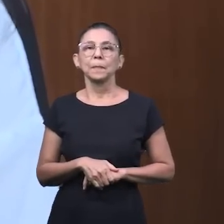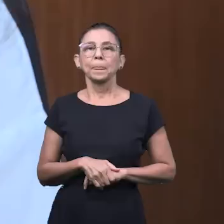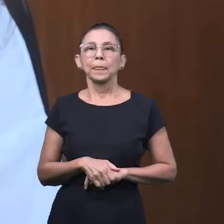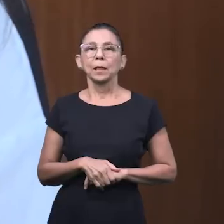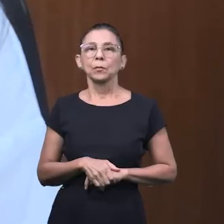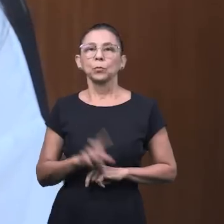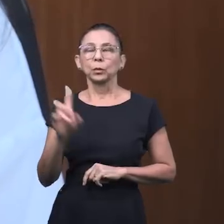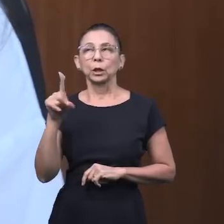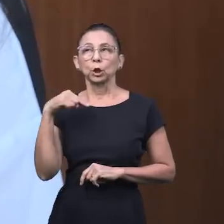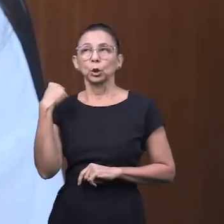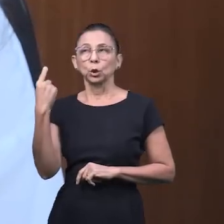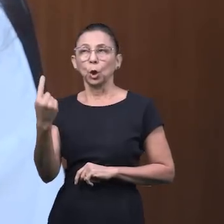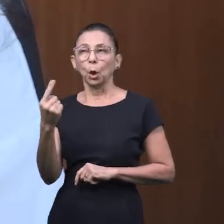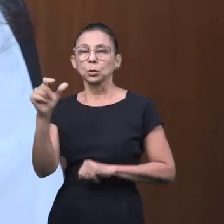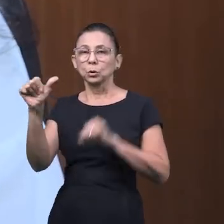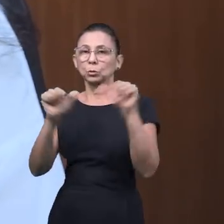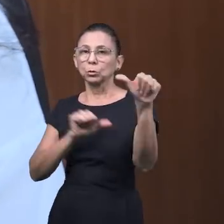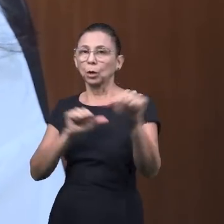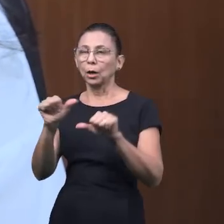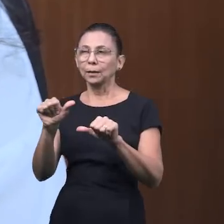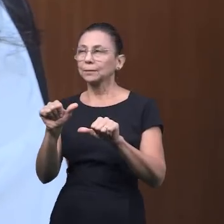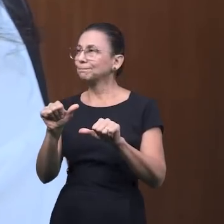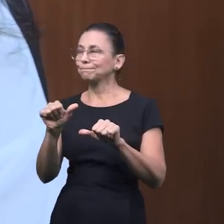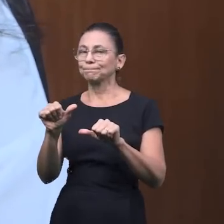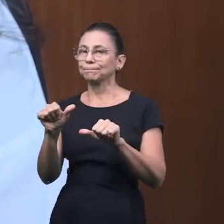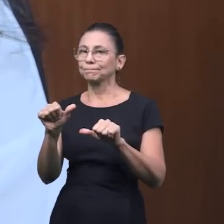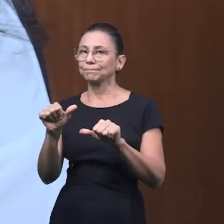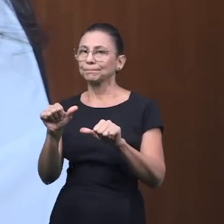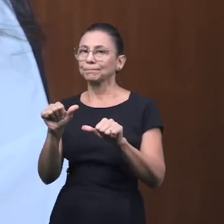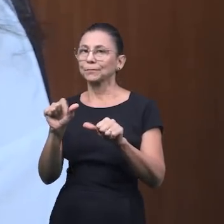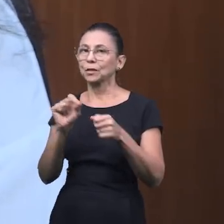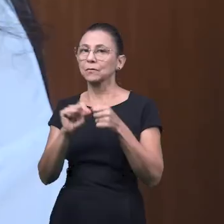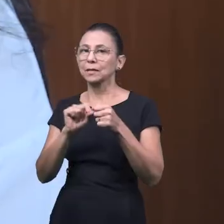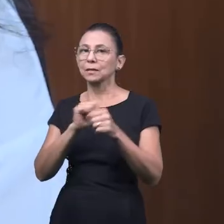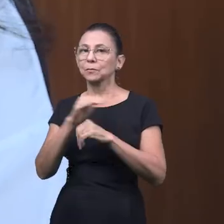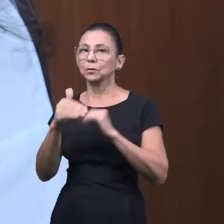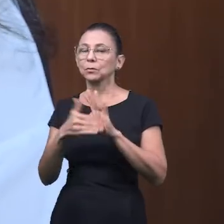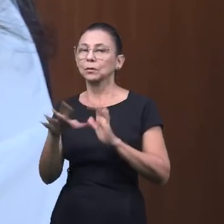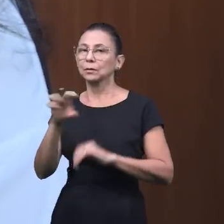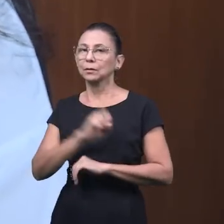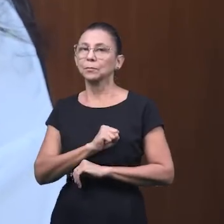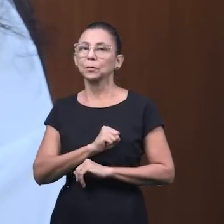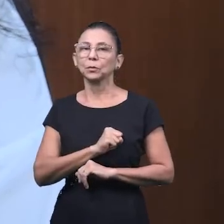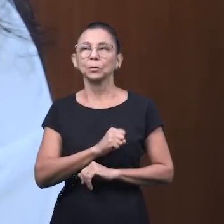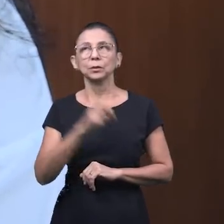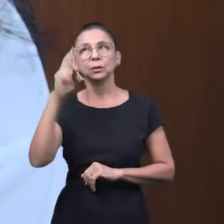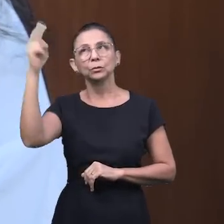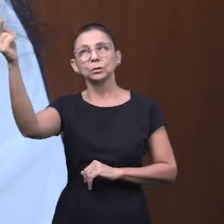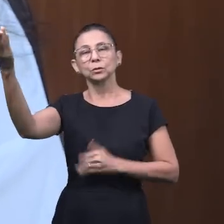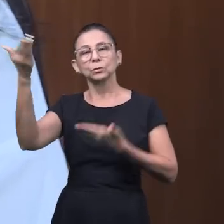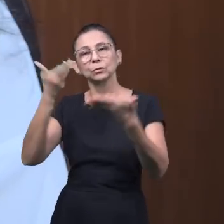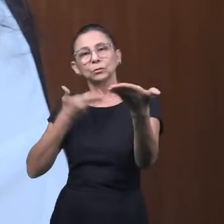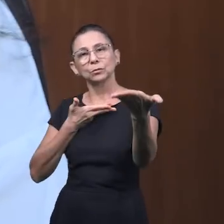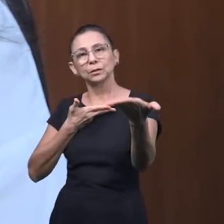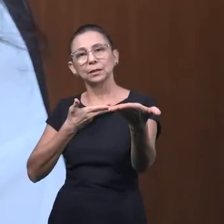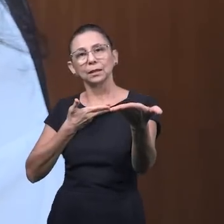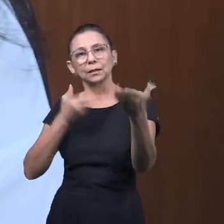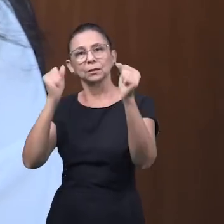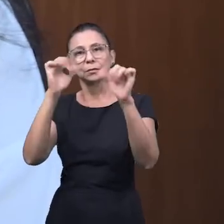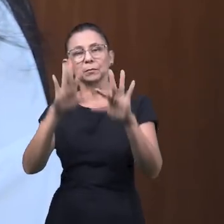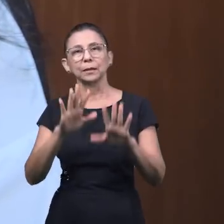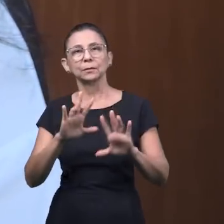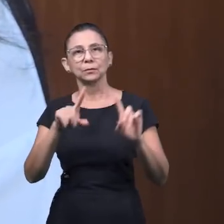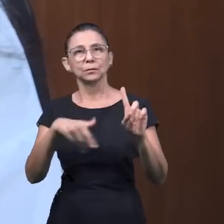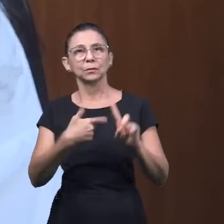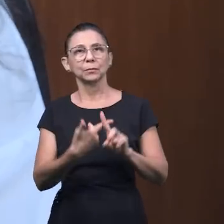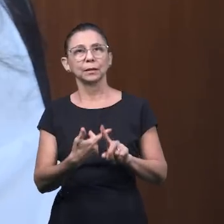Senhor por barganha. Nós fazemos por amor. E é esse amor que o Senhor retribui a nós, de uma forma que a gente não consegue